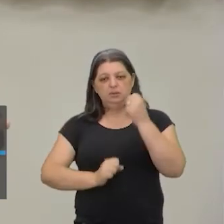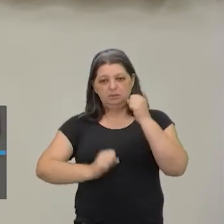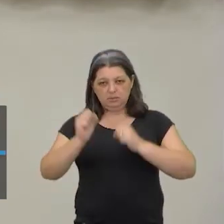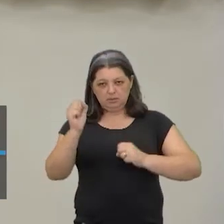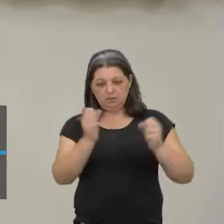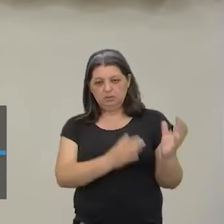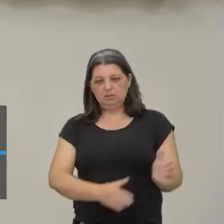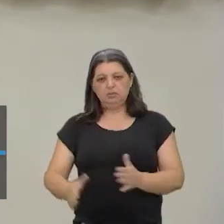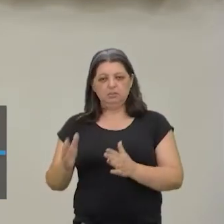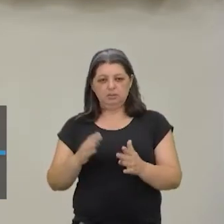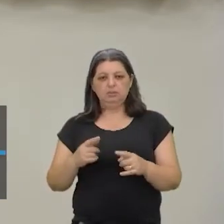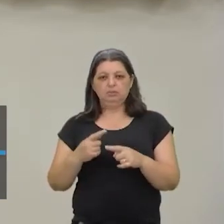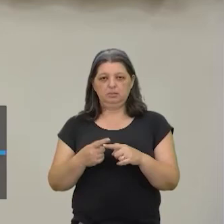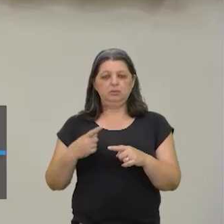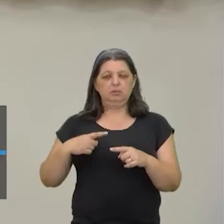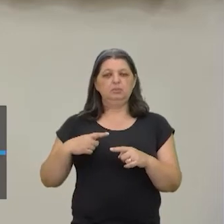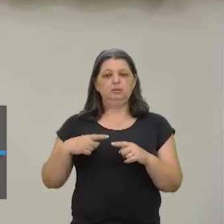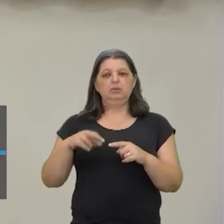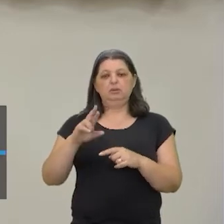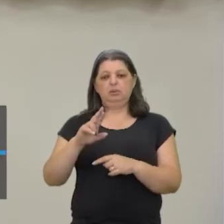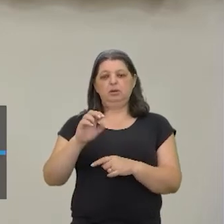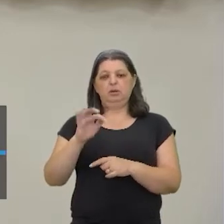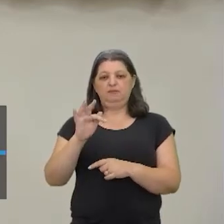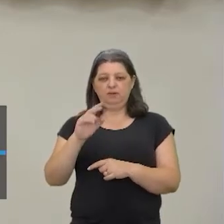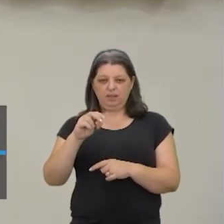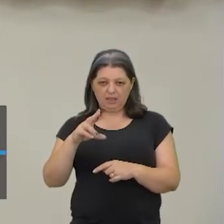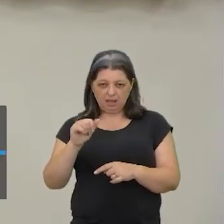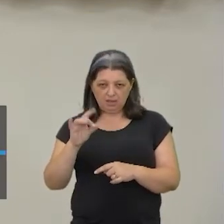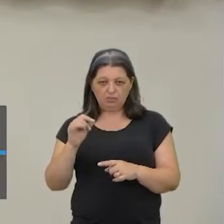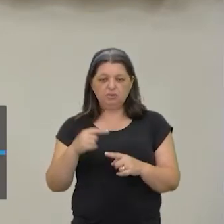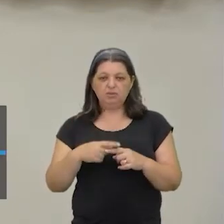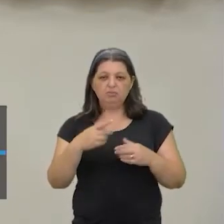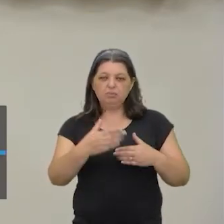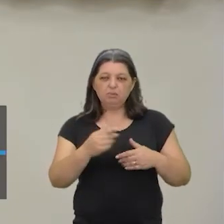na embalagem também está escrito sal refinado. Senão, ele fica em